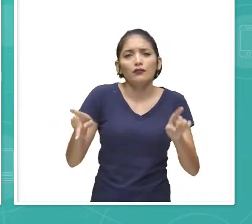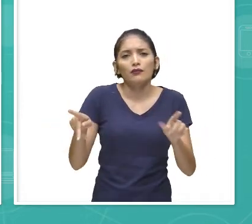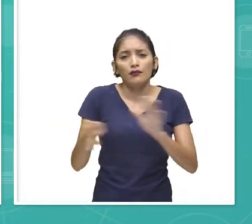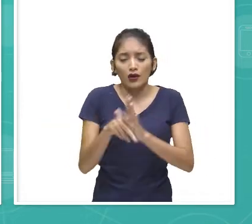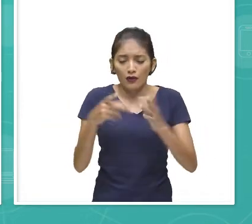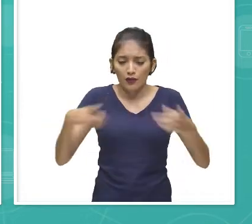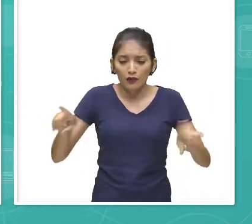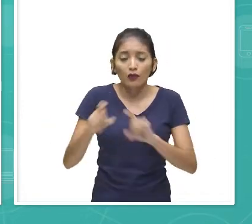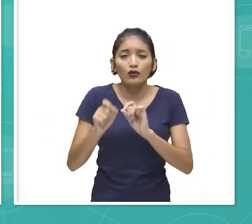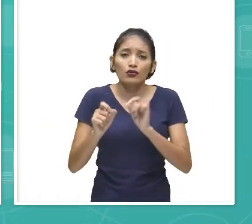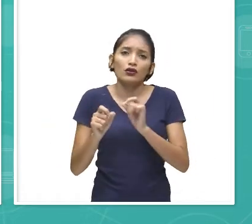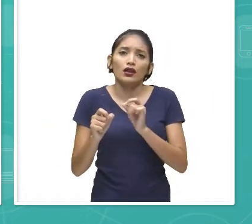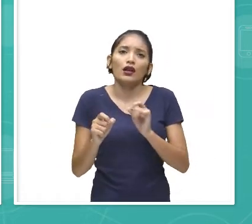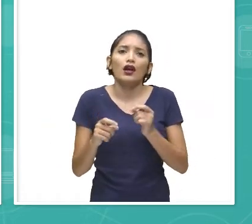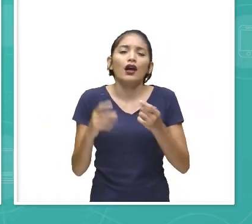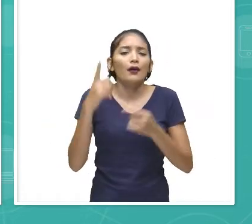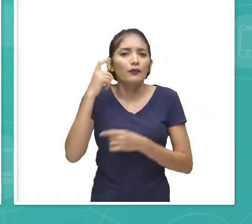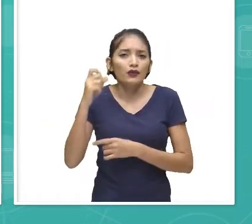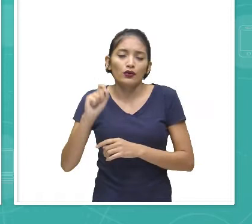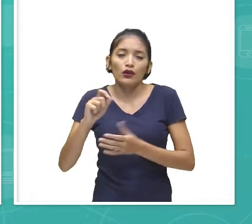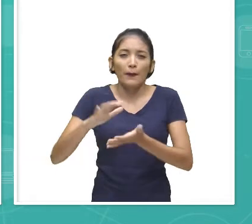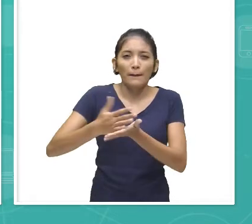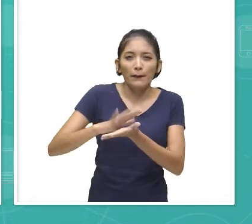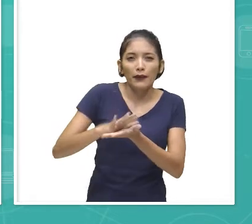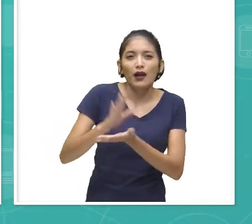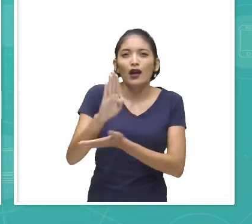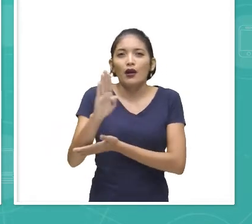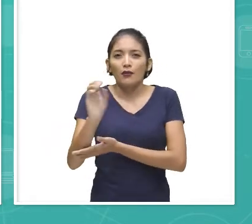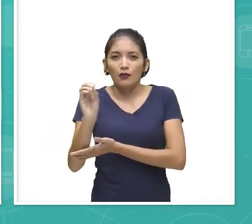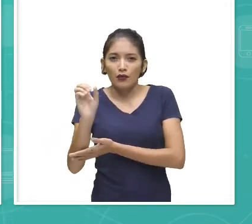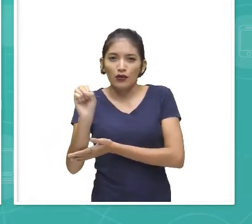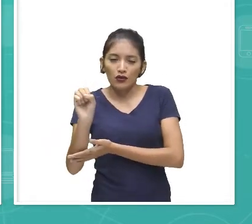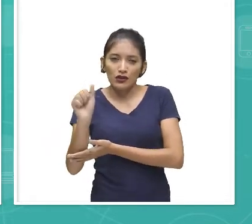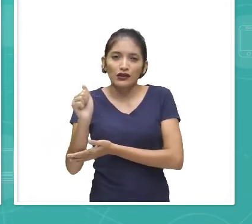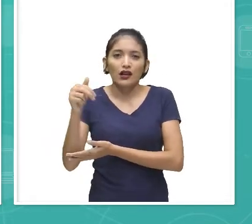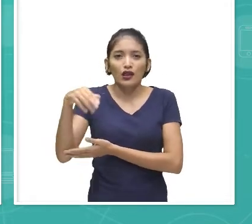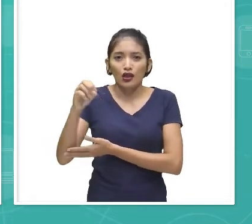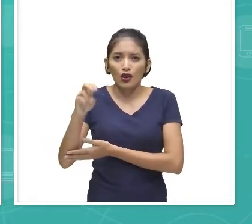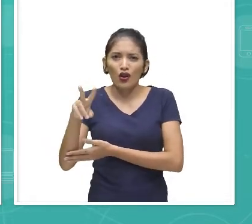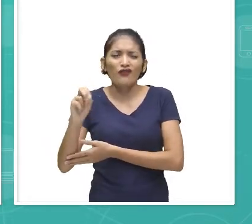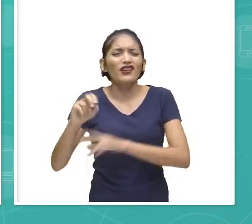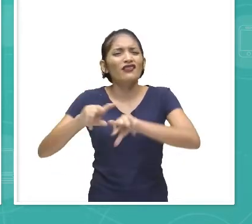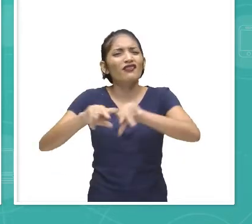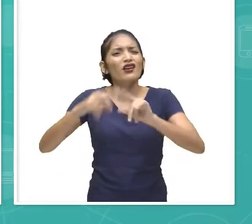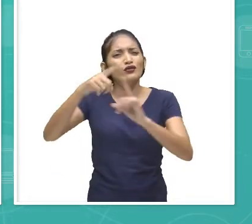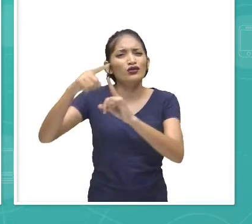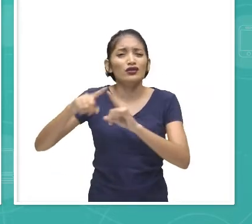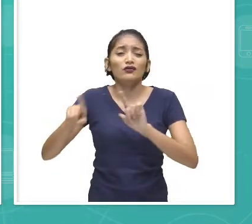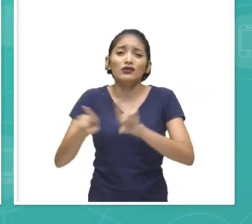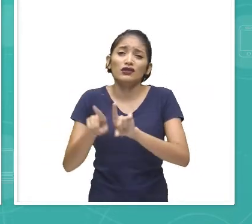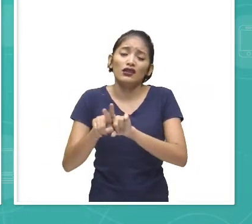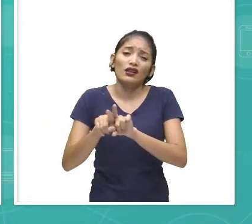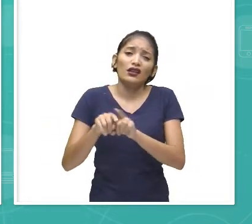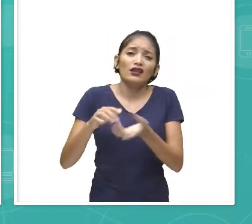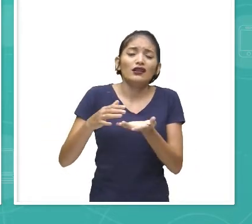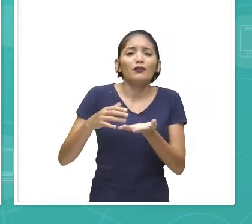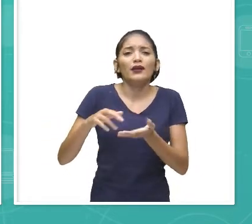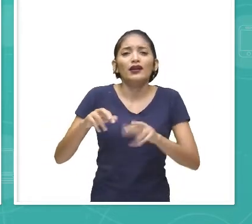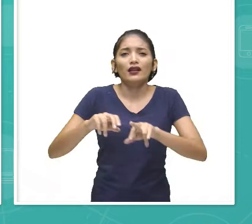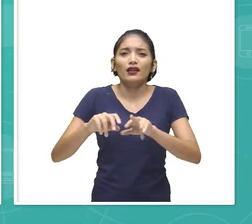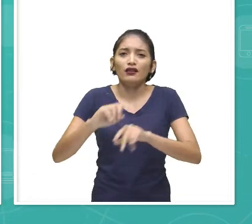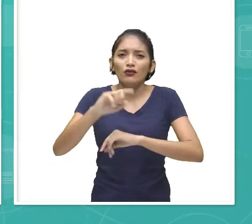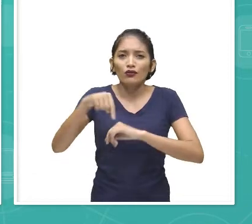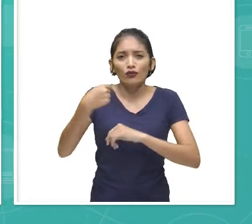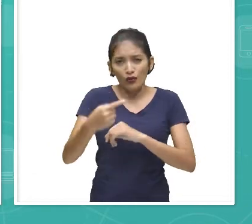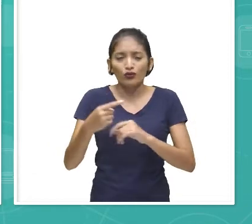em ritmos brasileiros, como o samba, a bossa nova, a congada, o maracatu e o pagode. Também são de origem banta